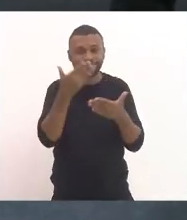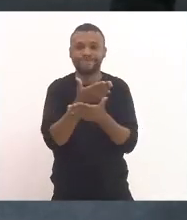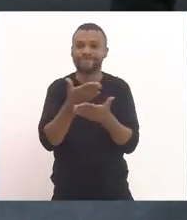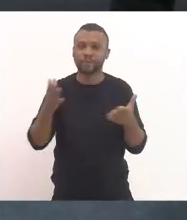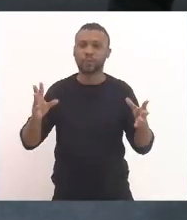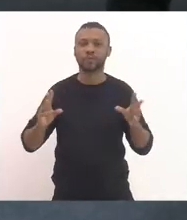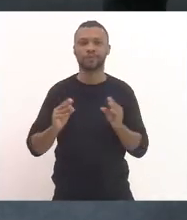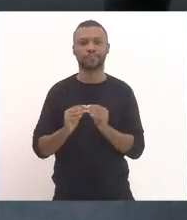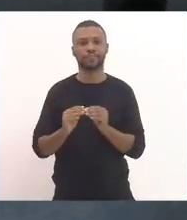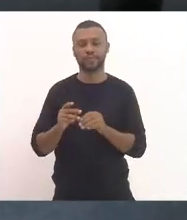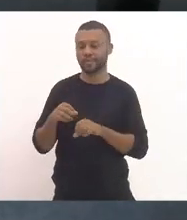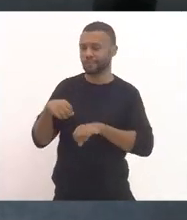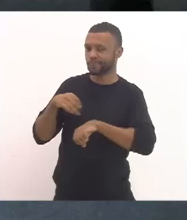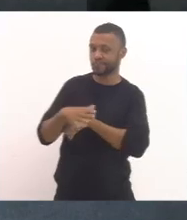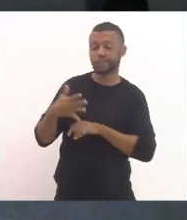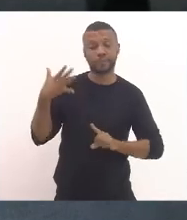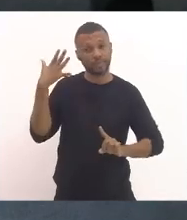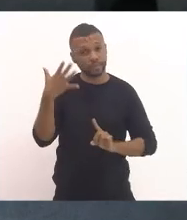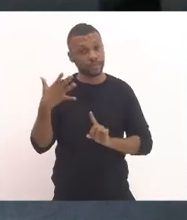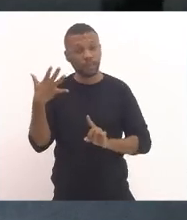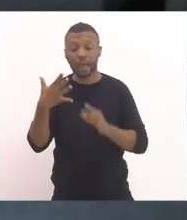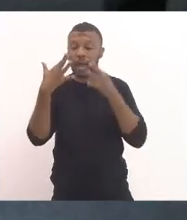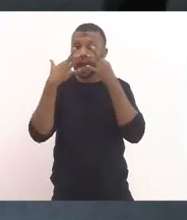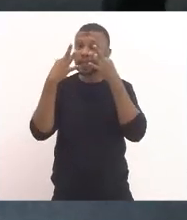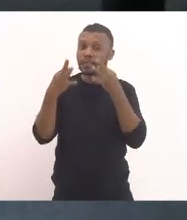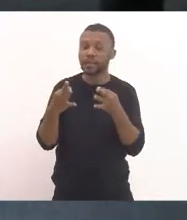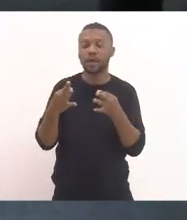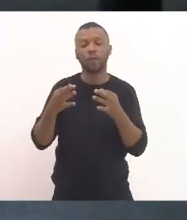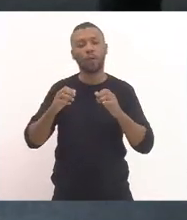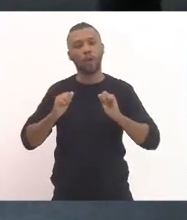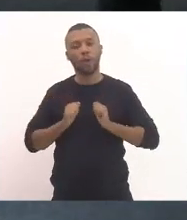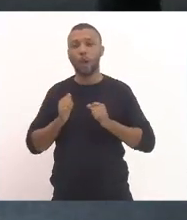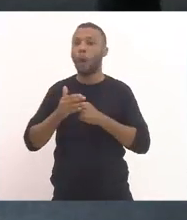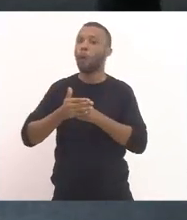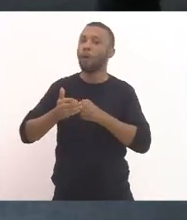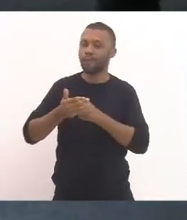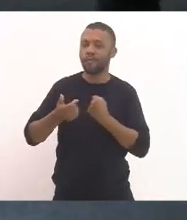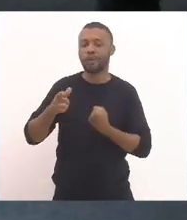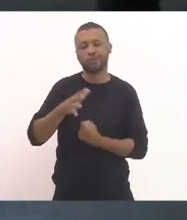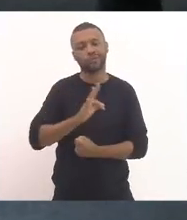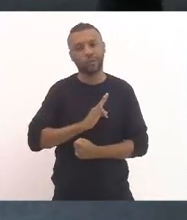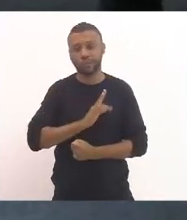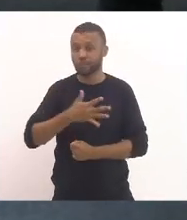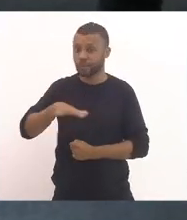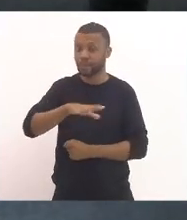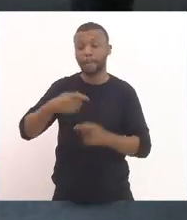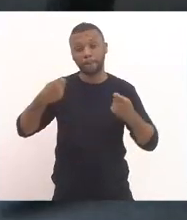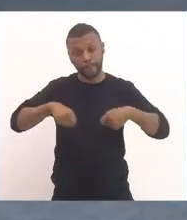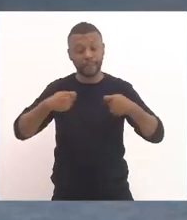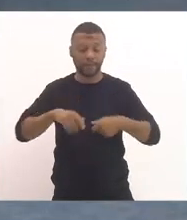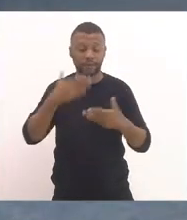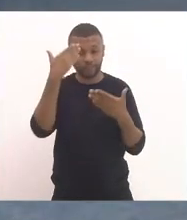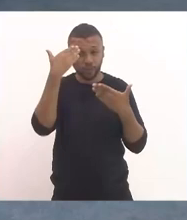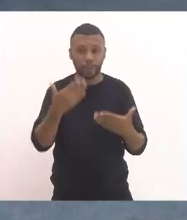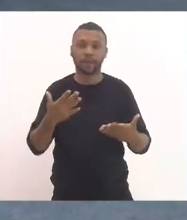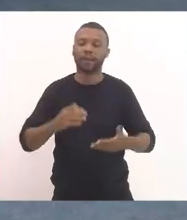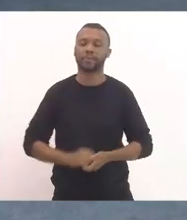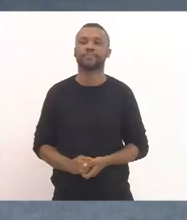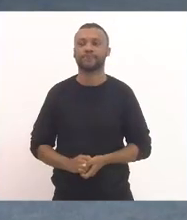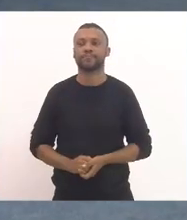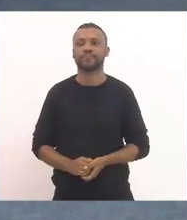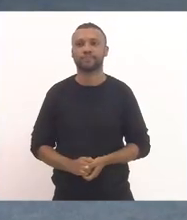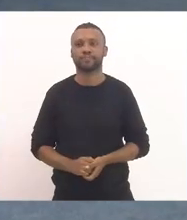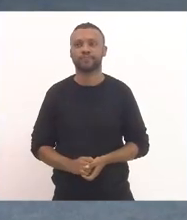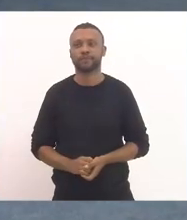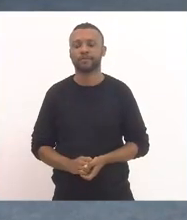aqui e deixar essa palavra de de atenção e conforto o nosso policiais preciso tanto obrigado valeu até virar